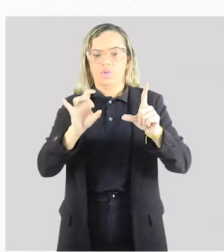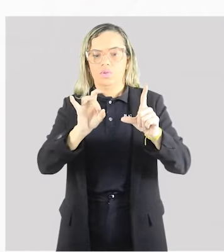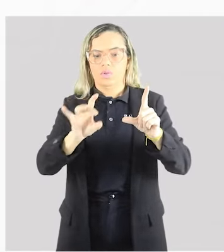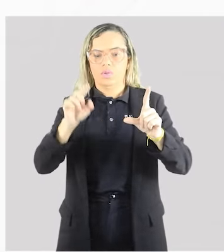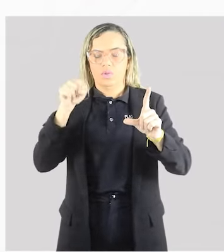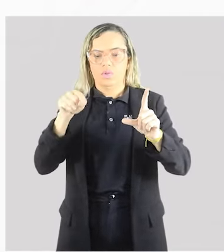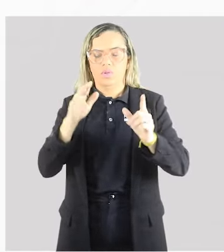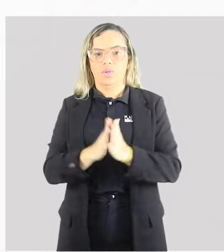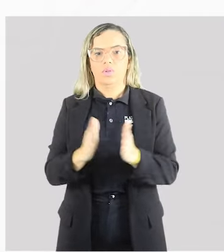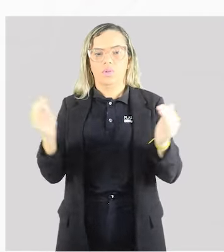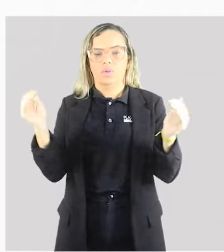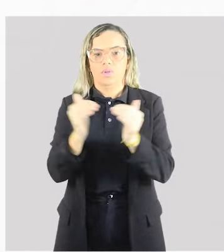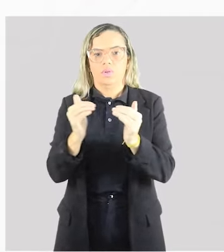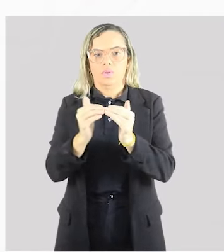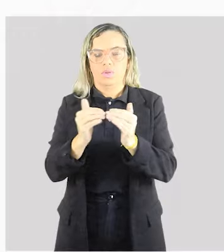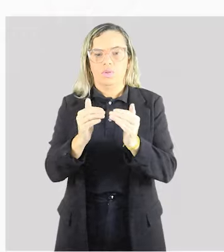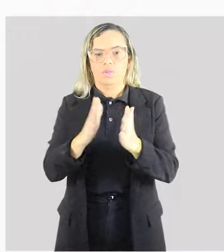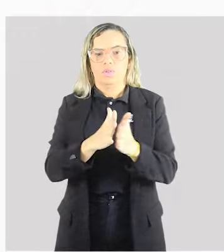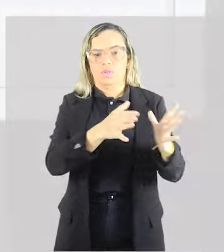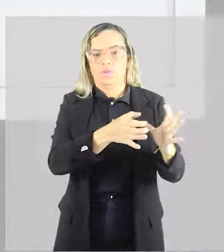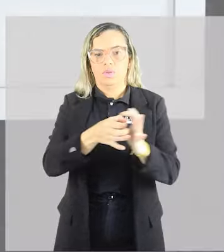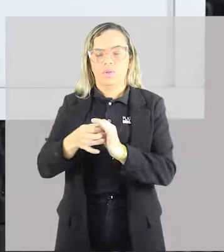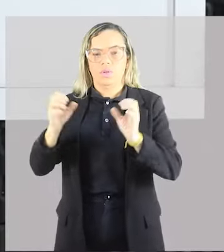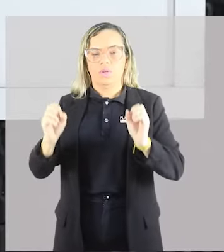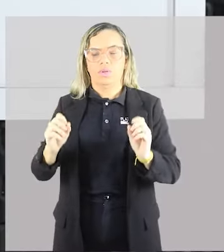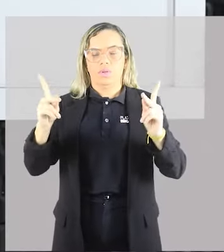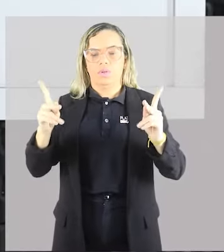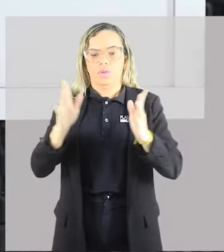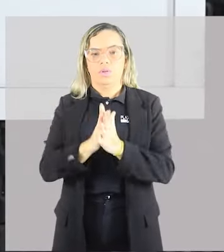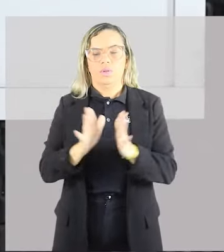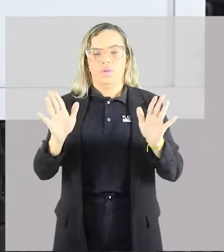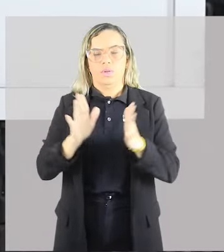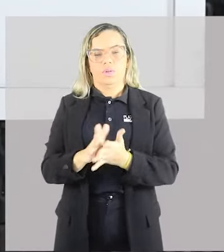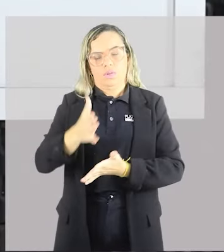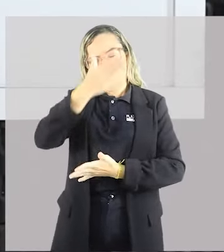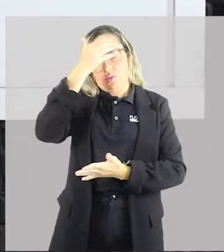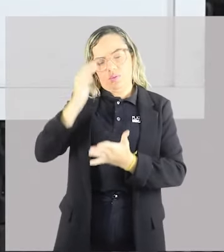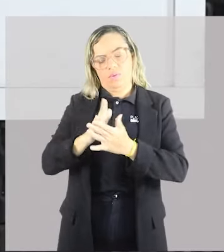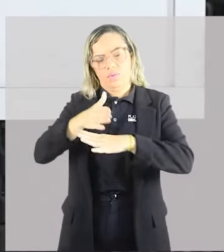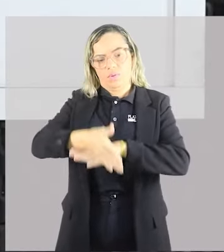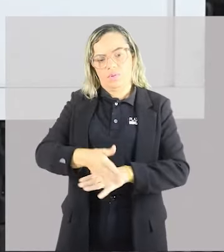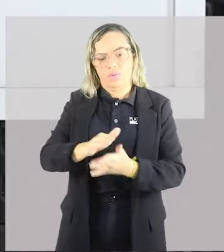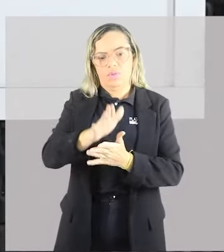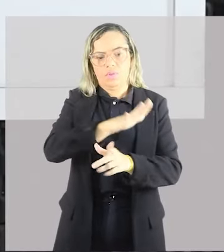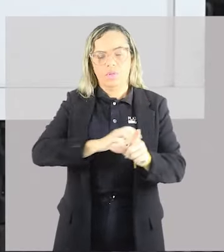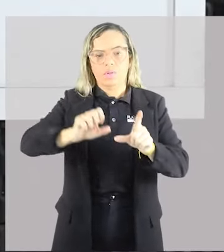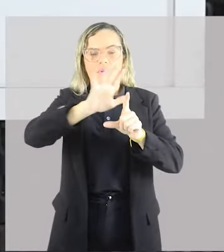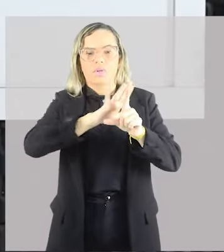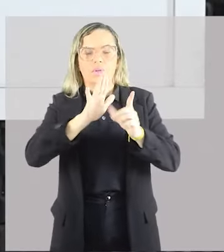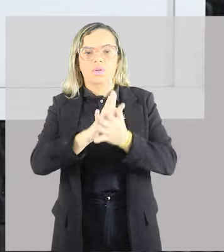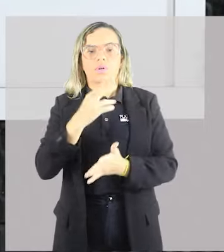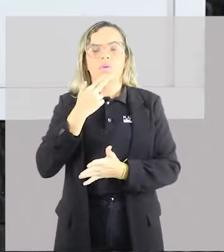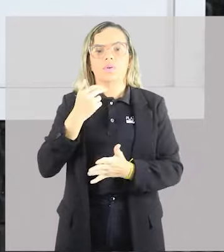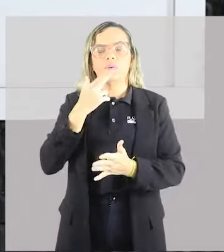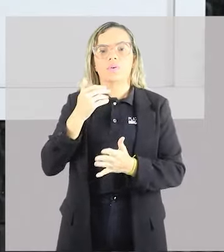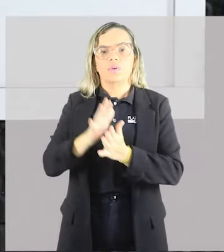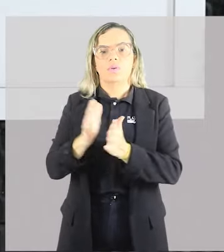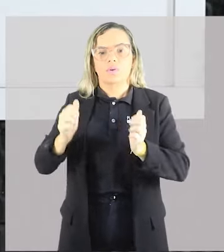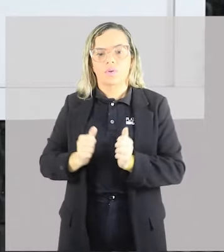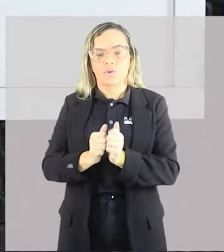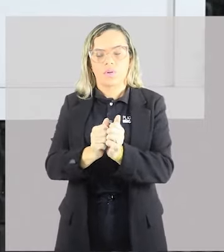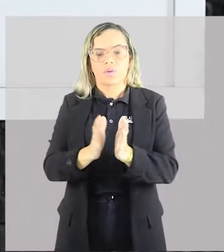essa condição aqui ok galera beleza não esqueça acessar a plataforma Gonçalves Dias no sigam lá